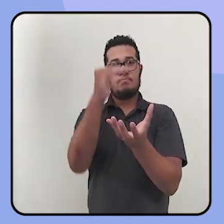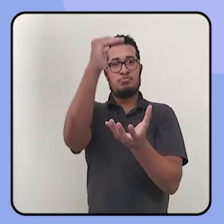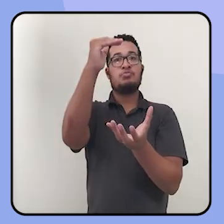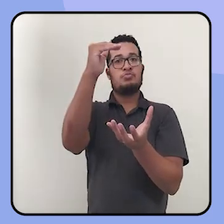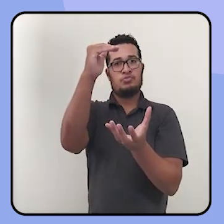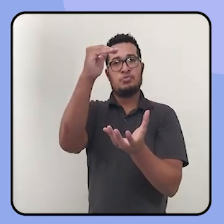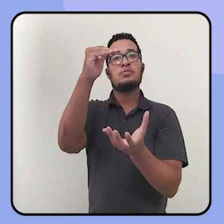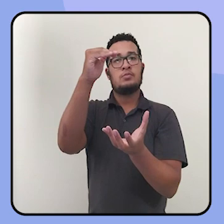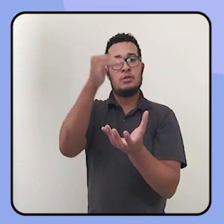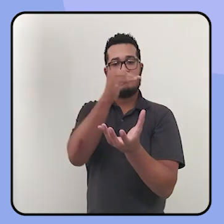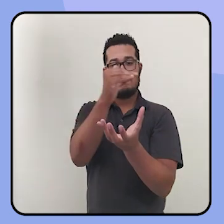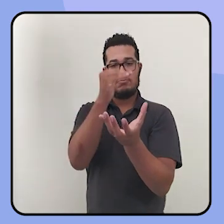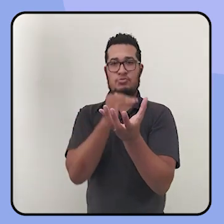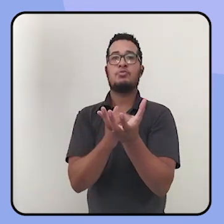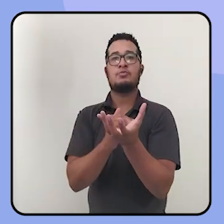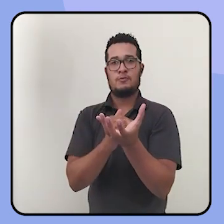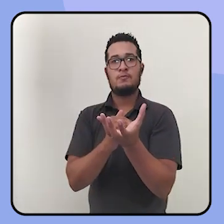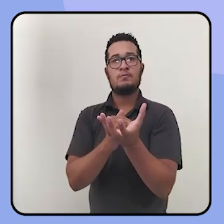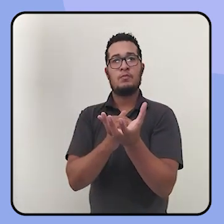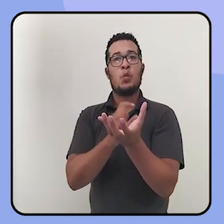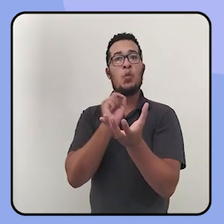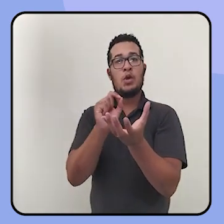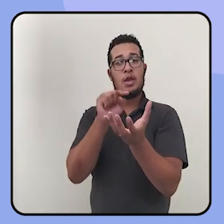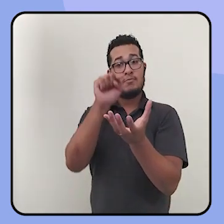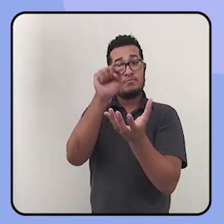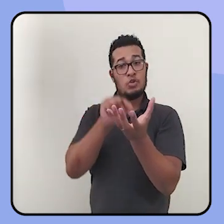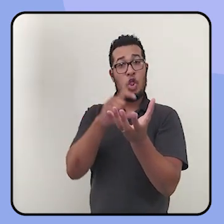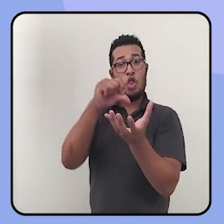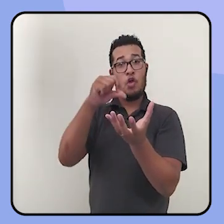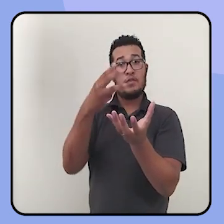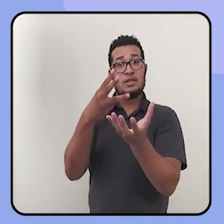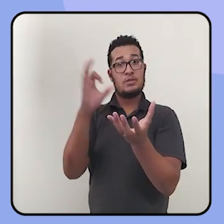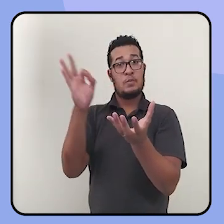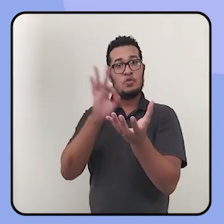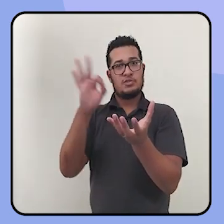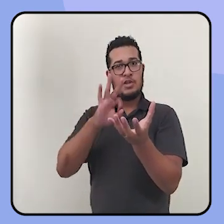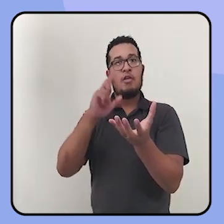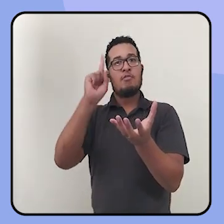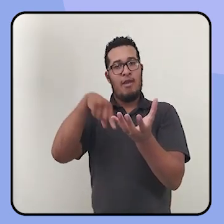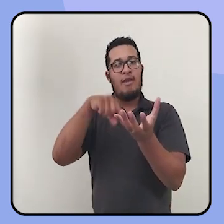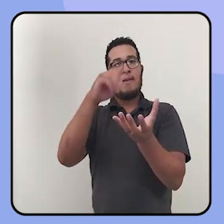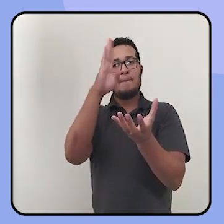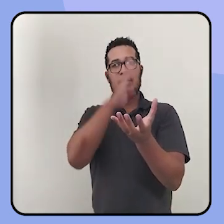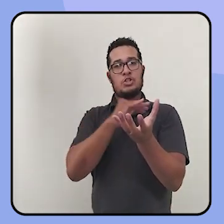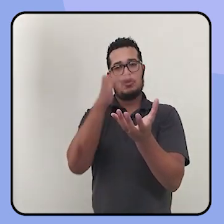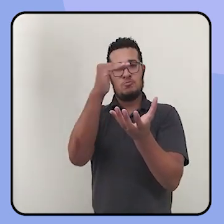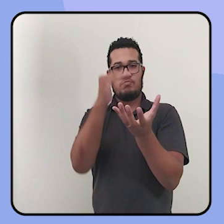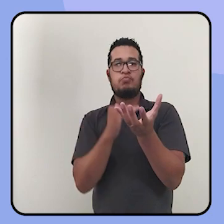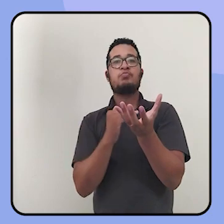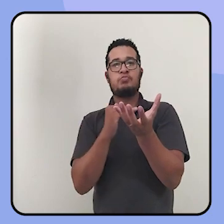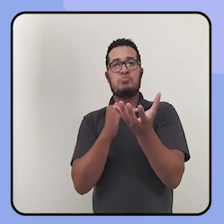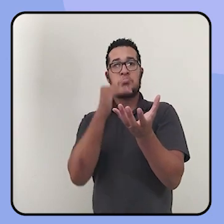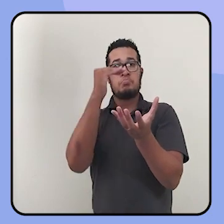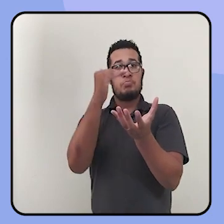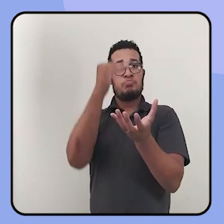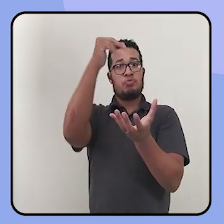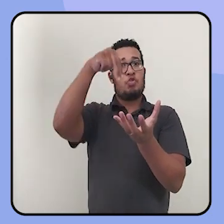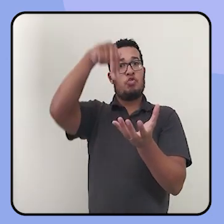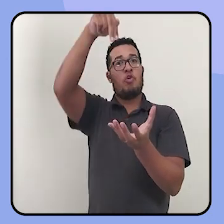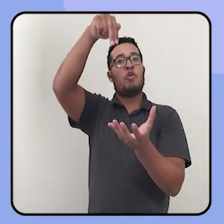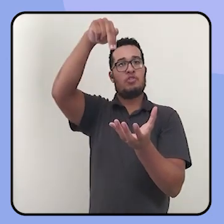Alguns dos montes de conchas construídos por esses povos chegam a medir 800 metros de comprimento e 30 metros de